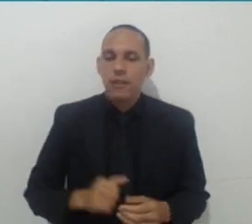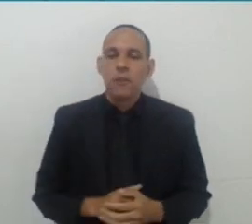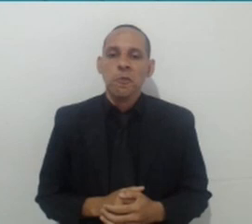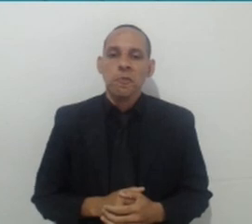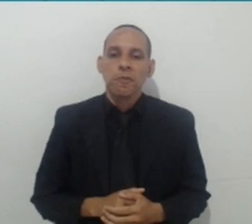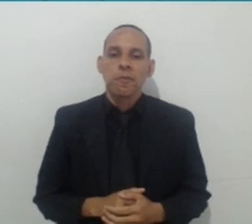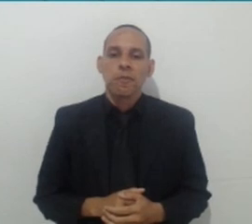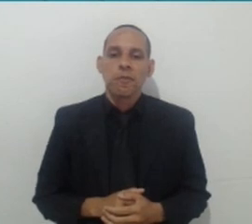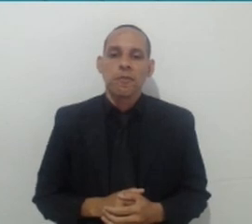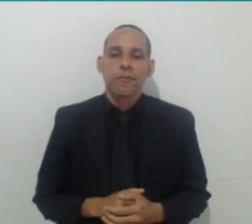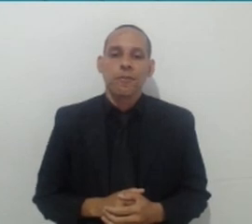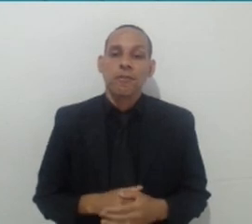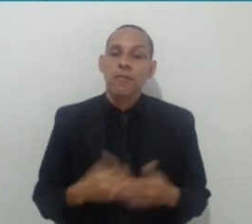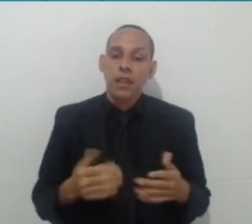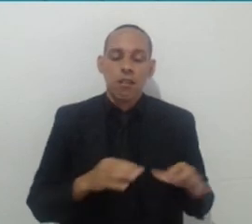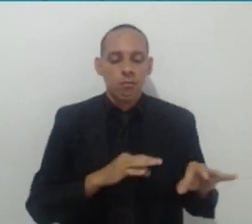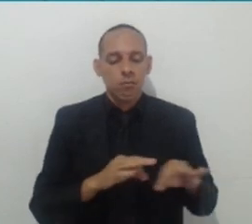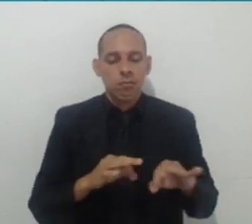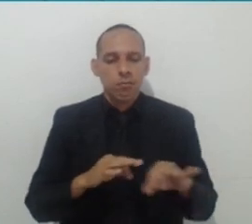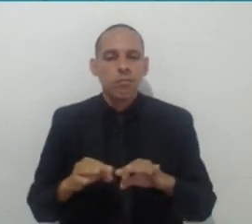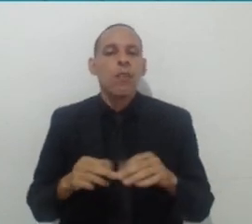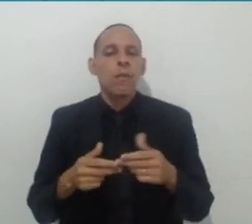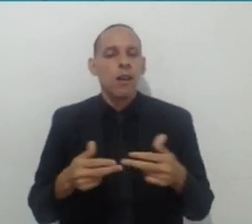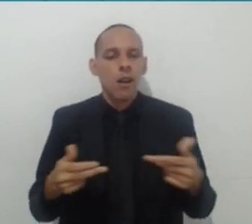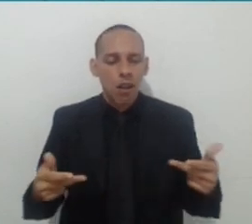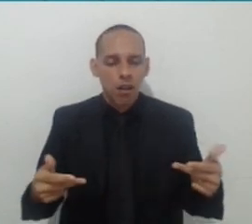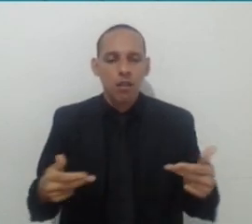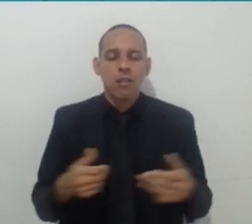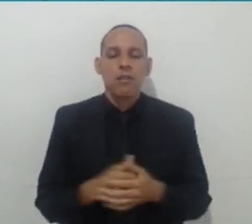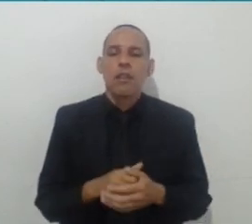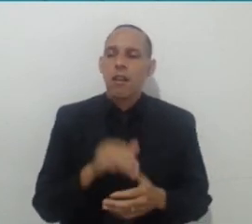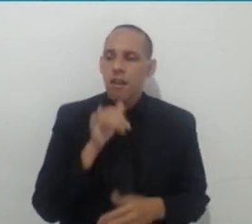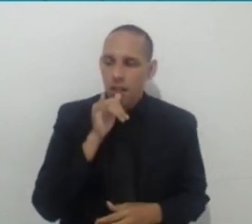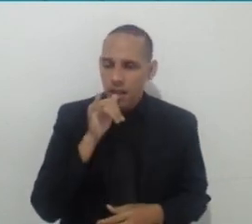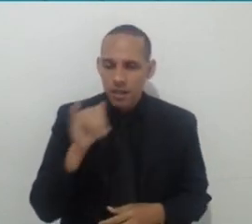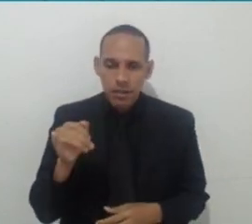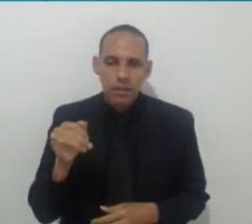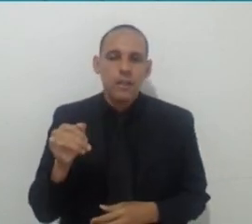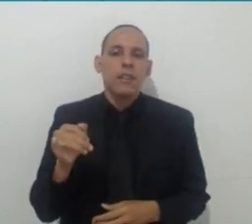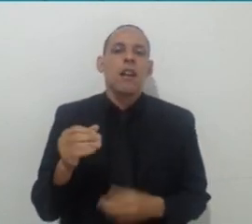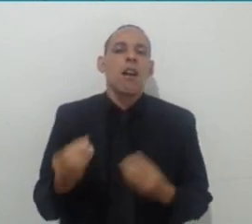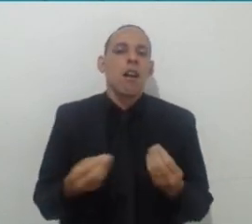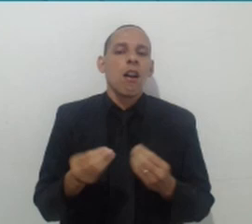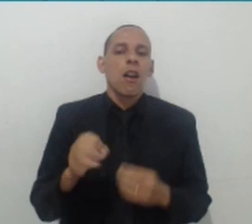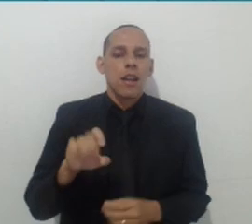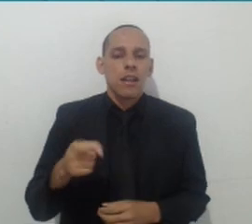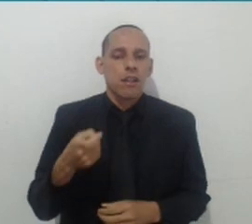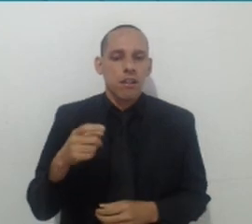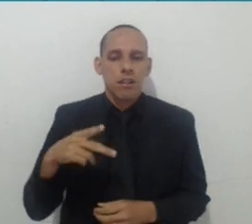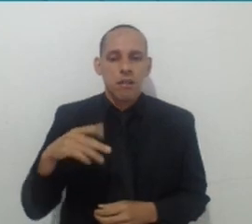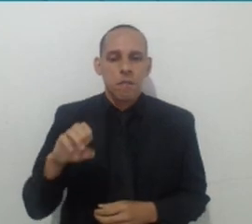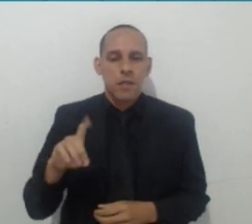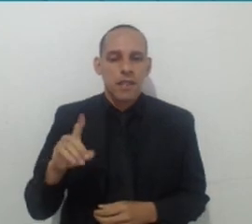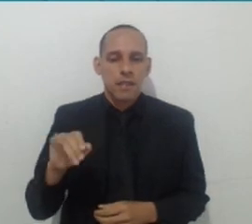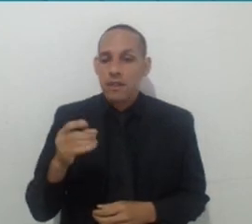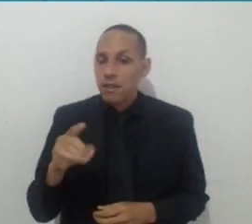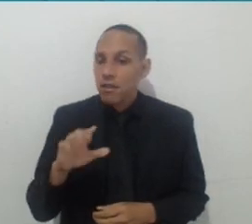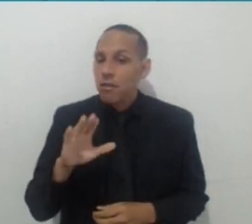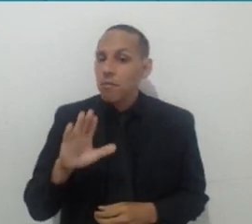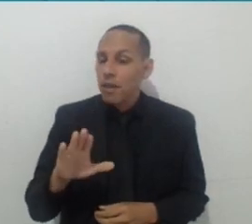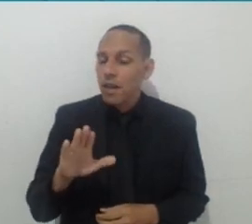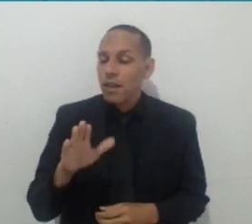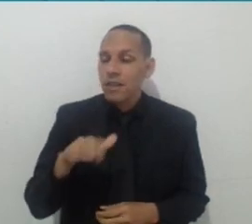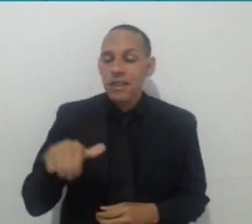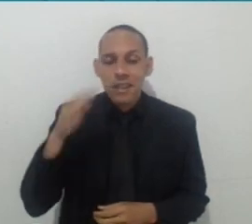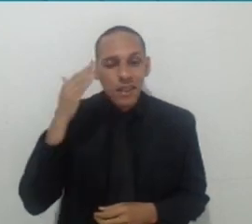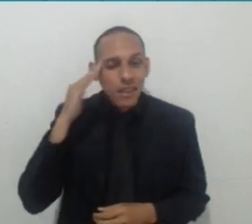no dia das providências, foram comunicados ao juízo interditado, por meio de petição. No entanto, o titular entendeu de modo diverso, contrariando